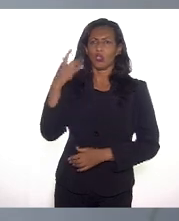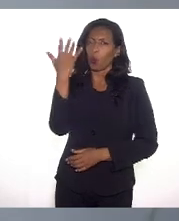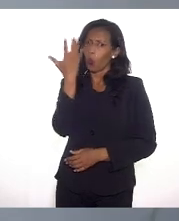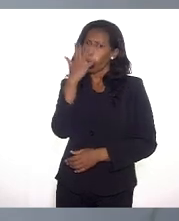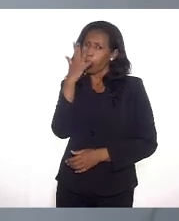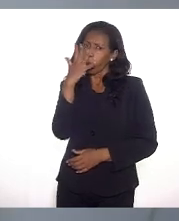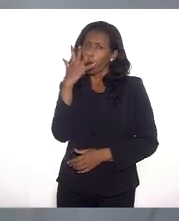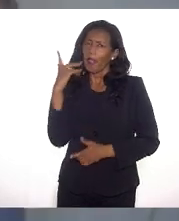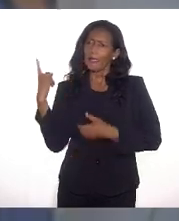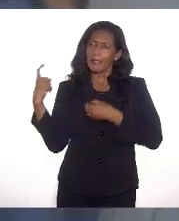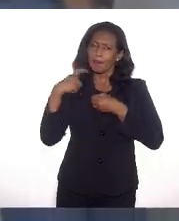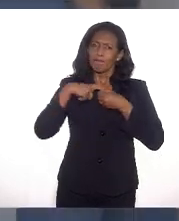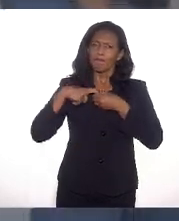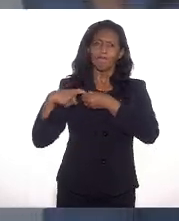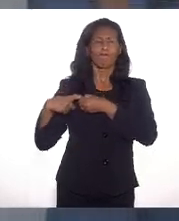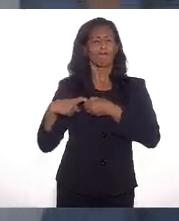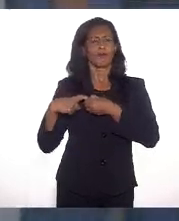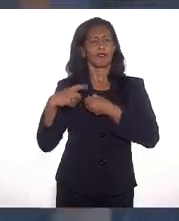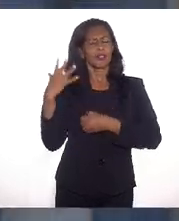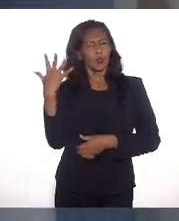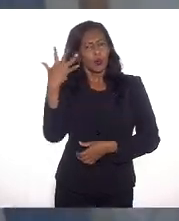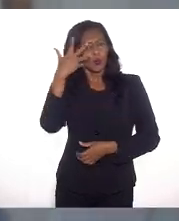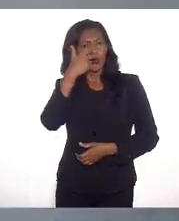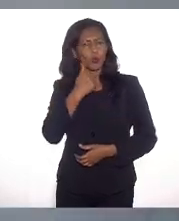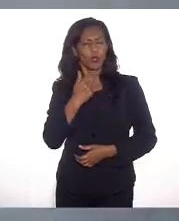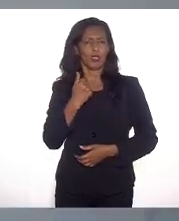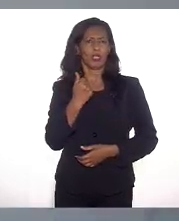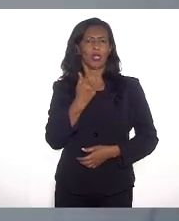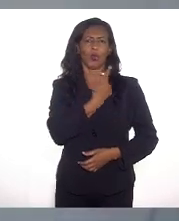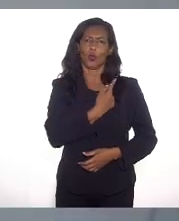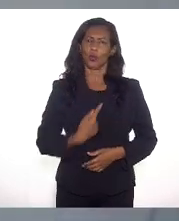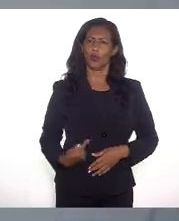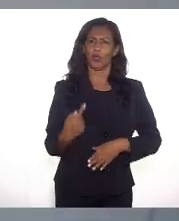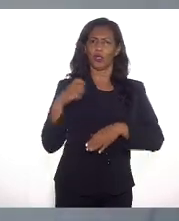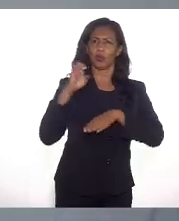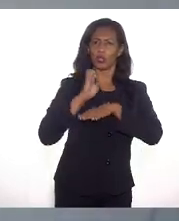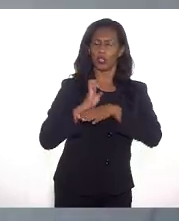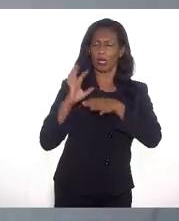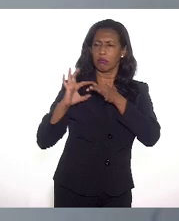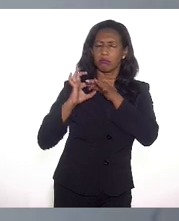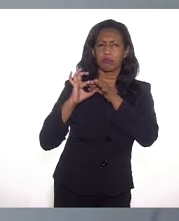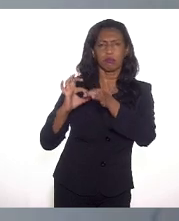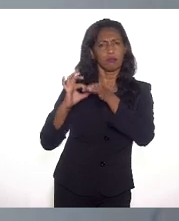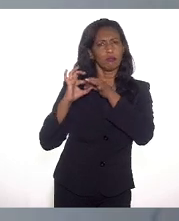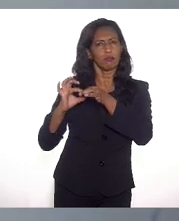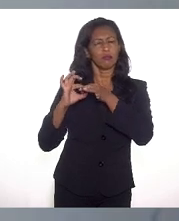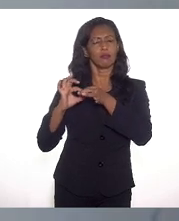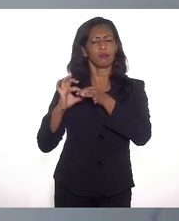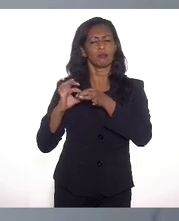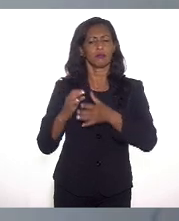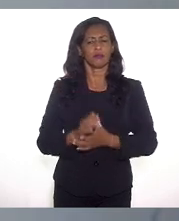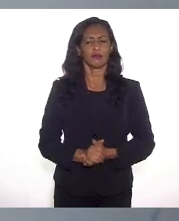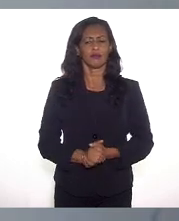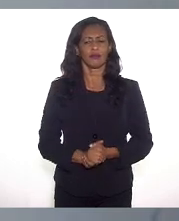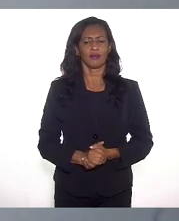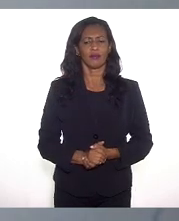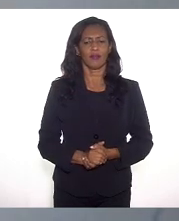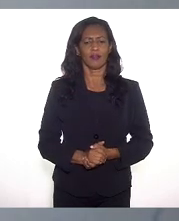essa parceria tão bonita com o governo do Estado. E eu queria dizer que